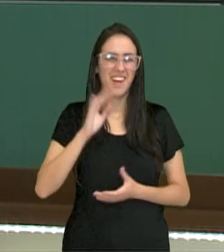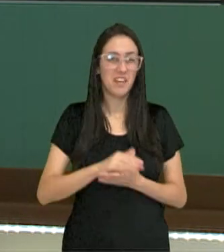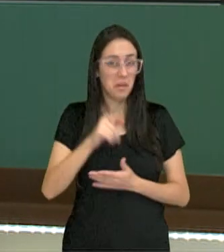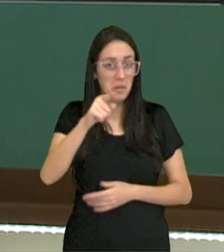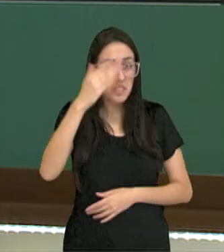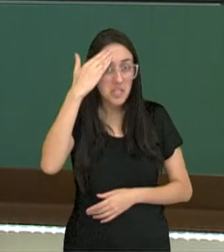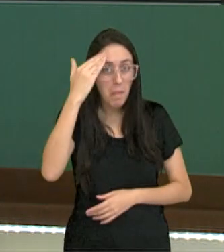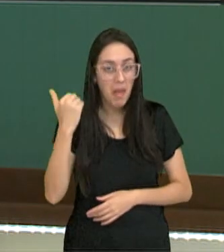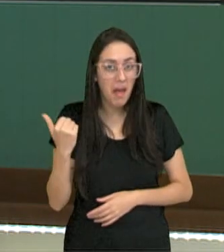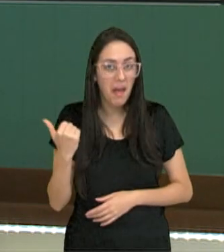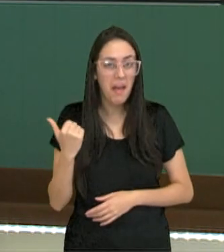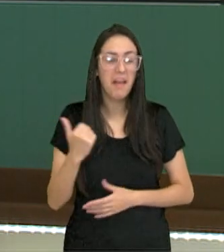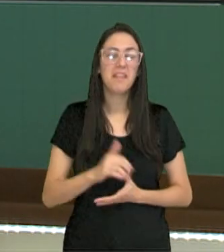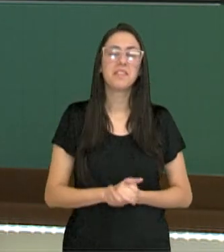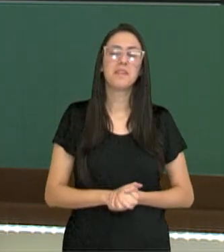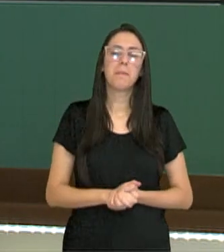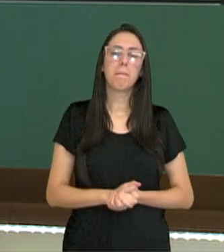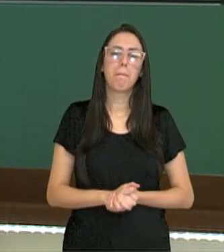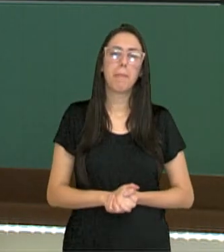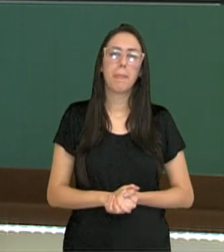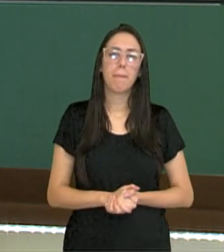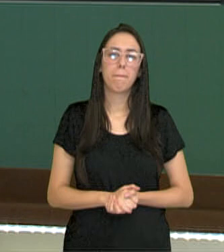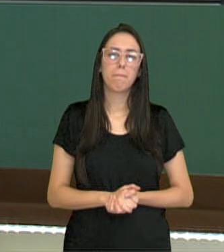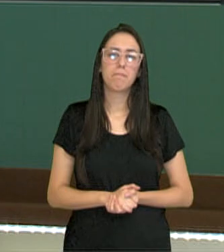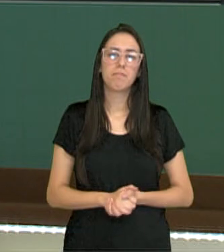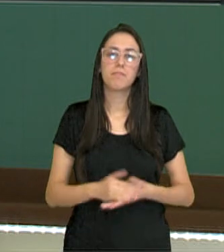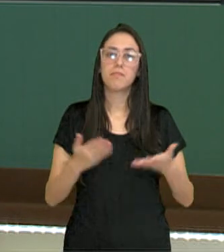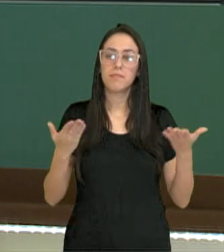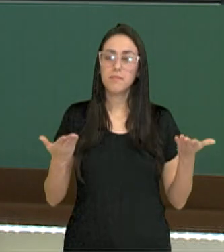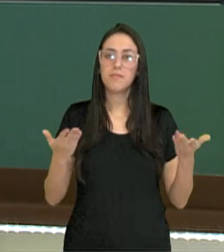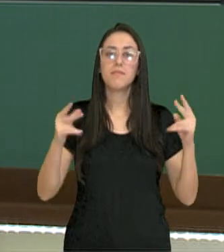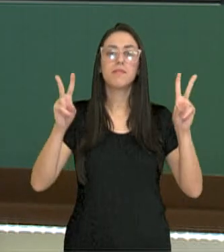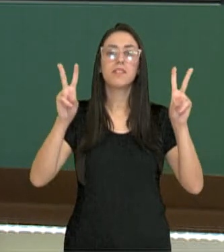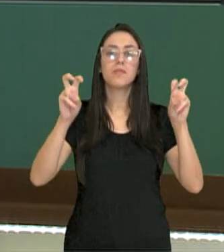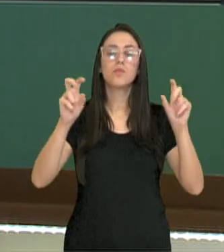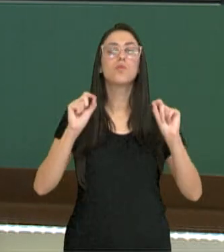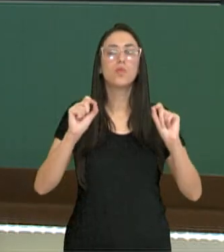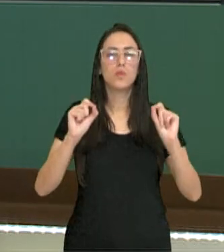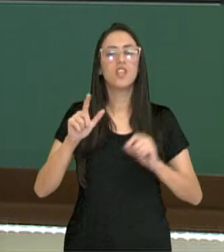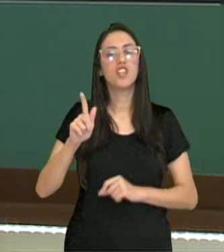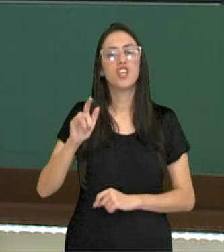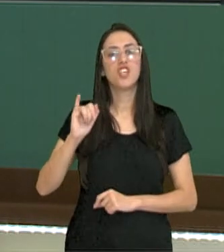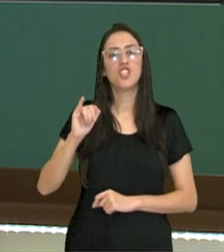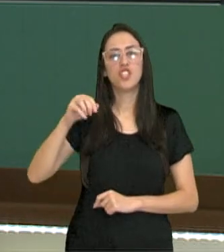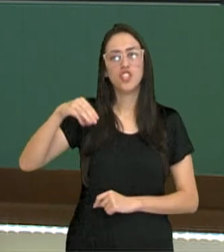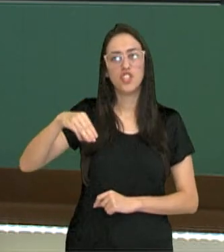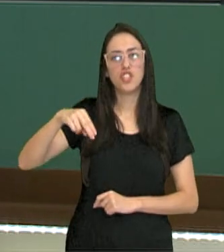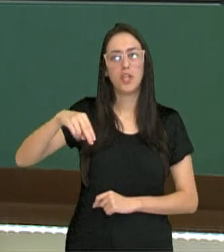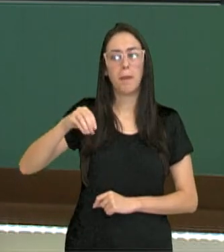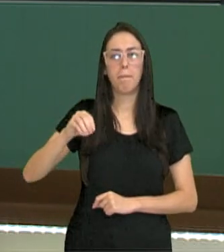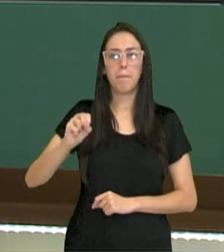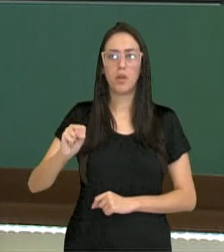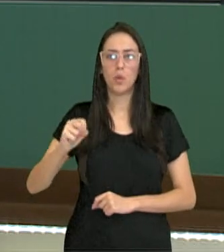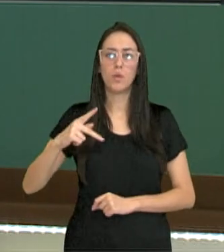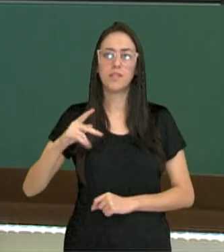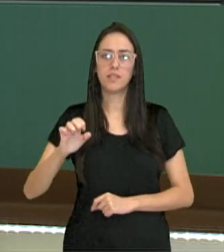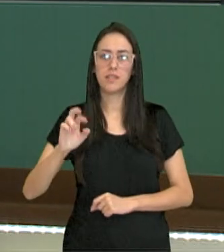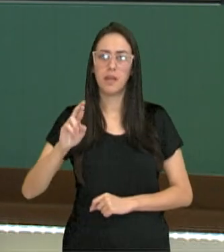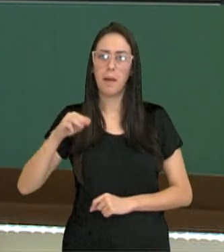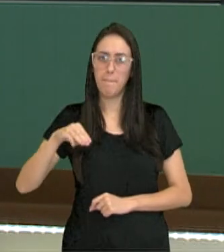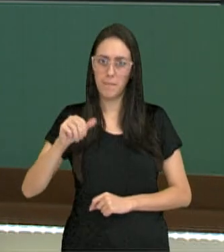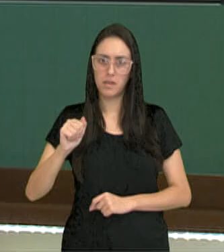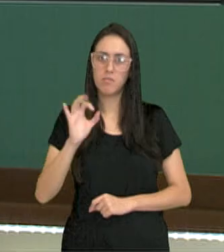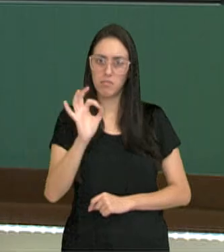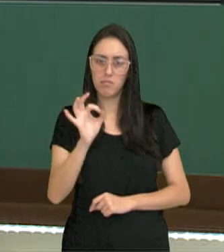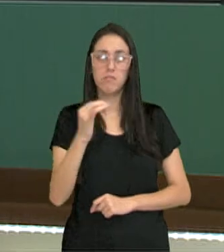sabia disso? Bom, já que o nosso assunto é gimnospermas, então a gente tem que começar a falar sobre ela, sobre as características, o que